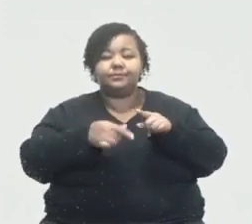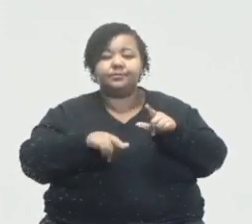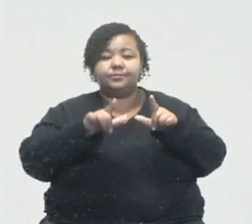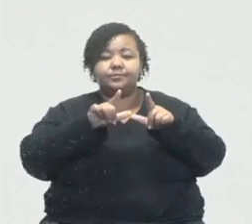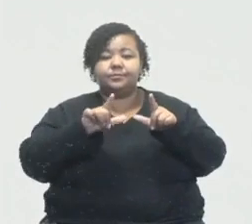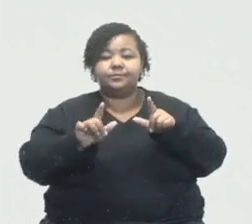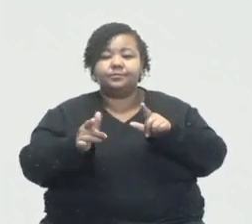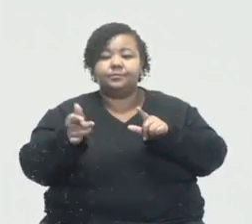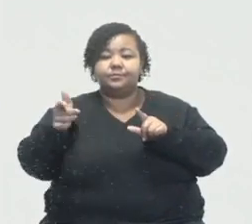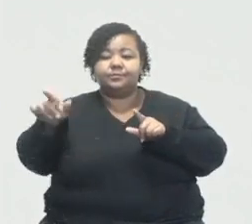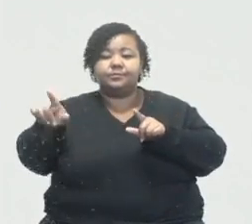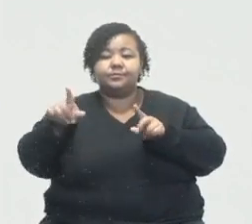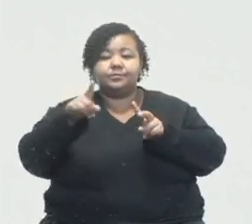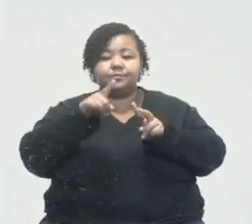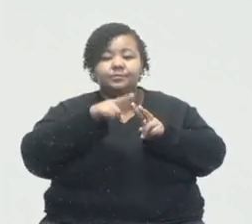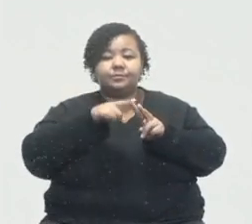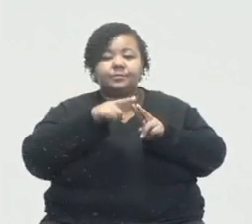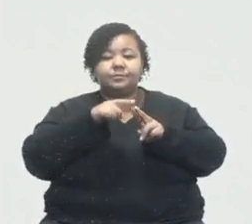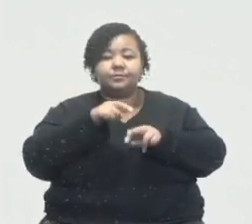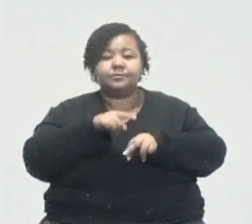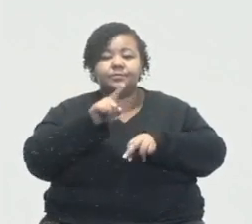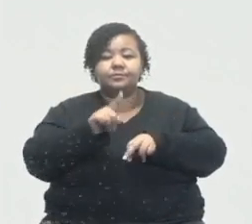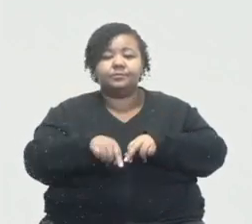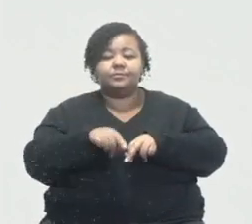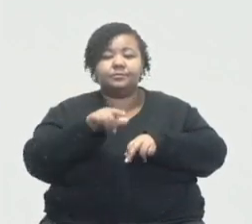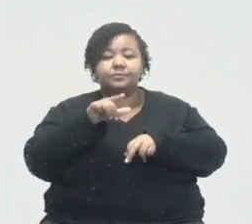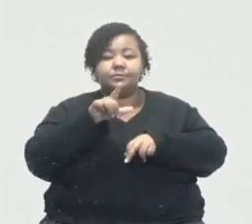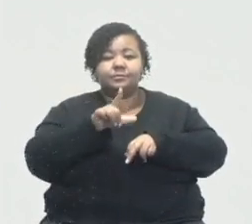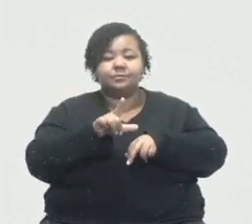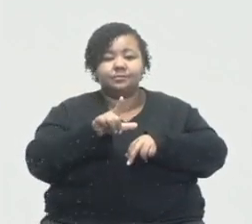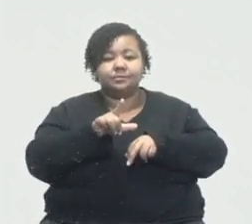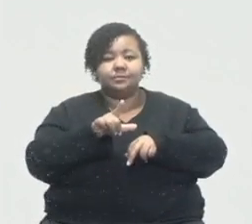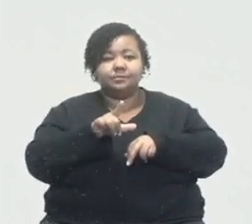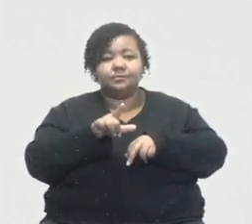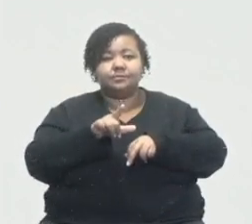do outro vetor, nós temos que é linearmente